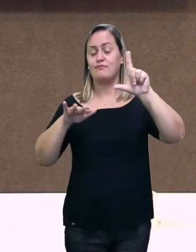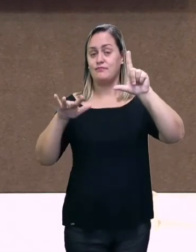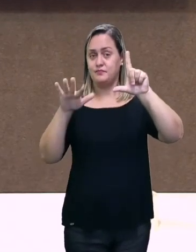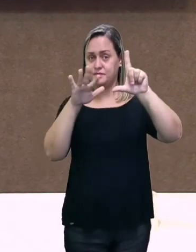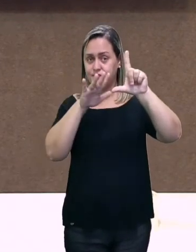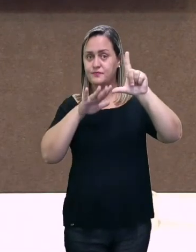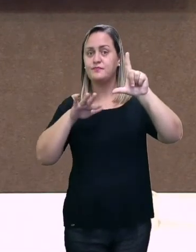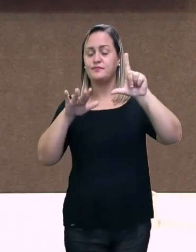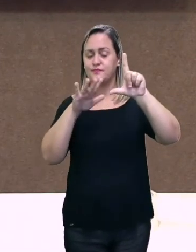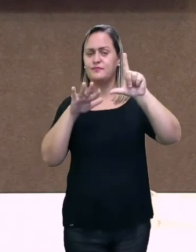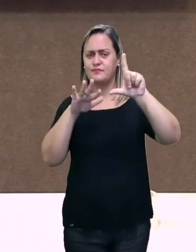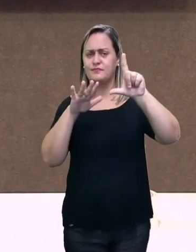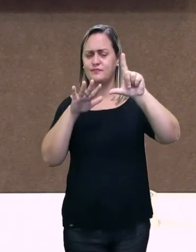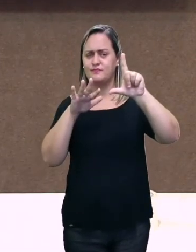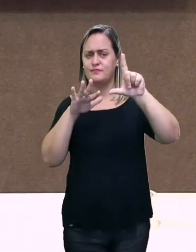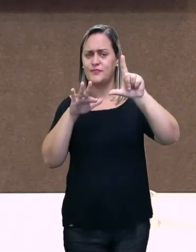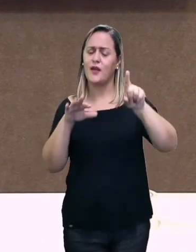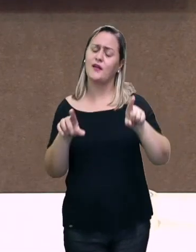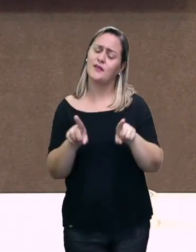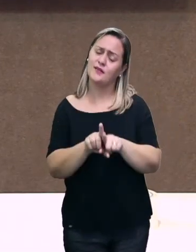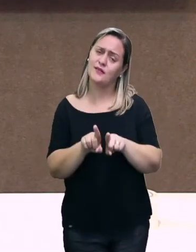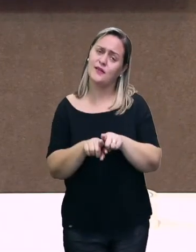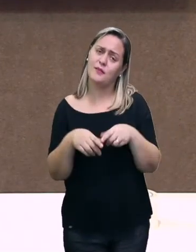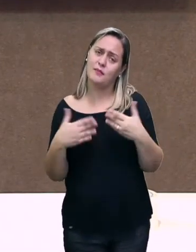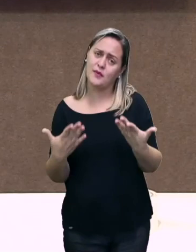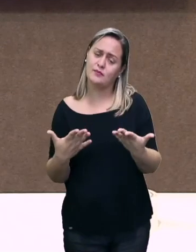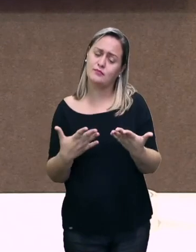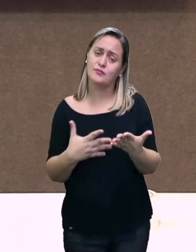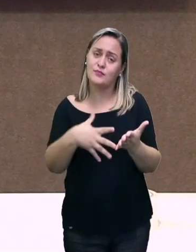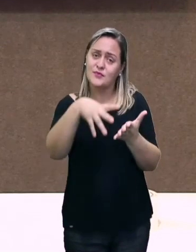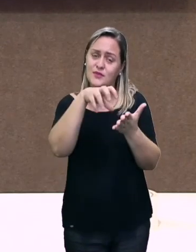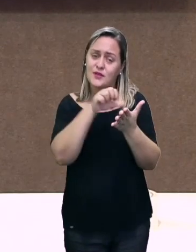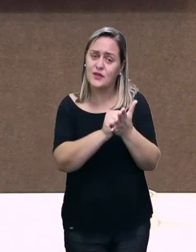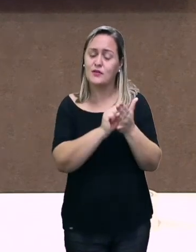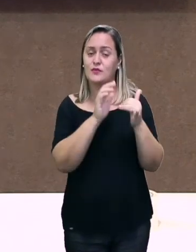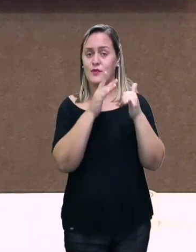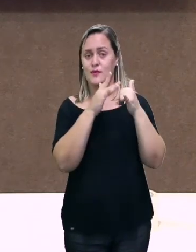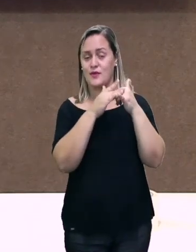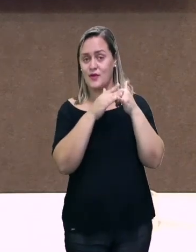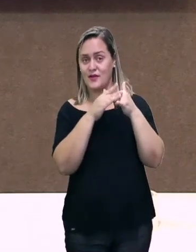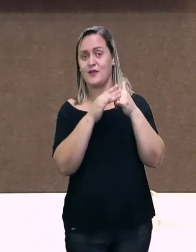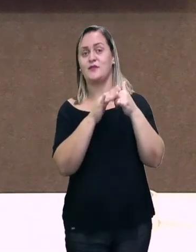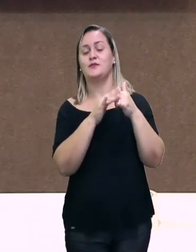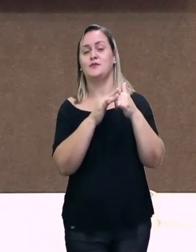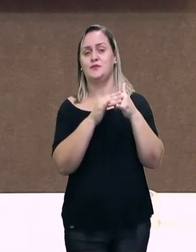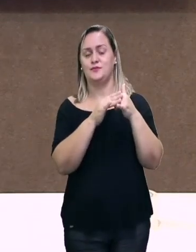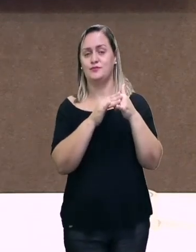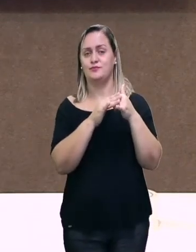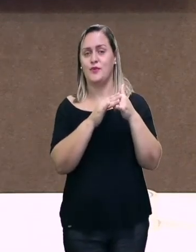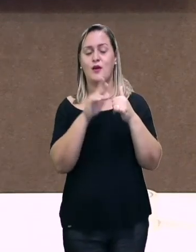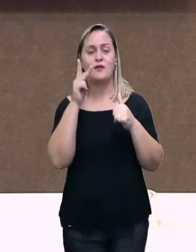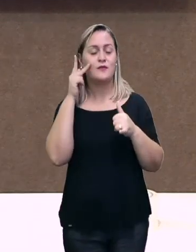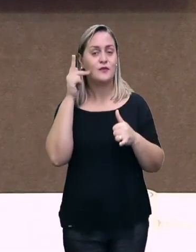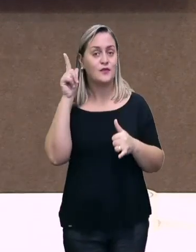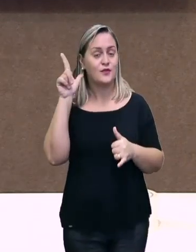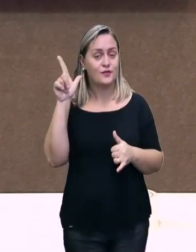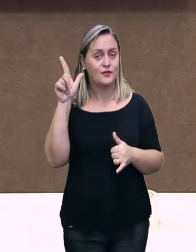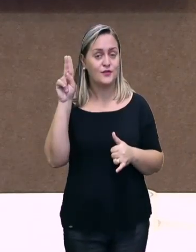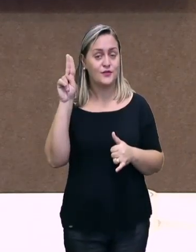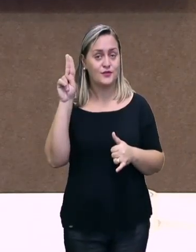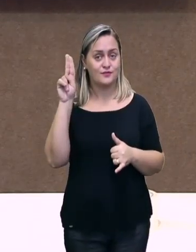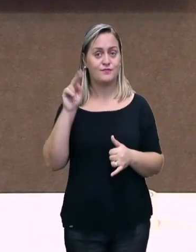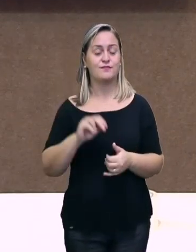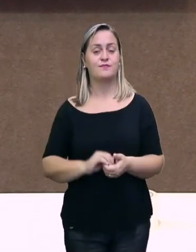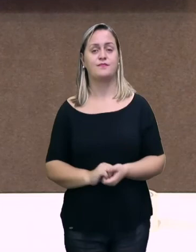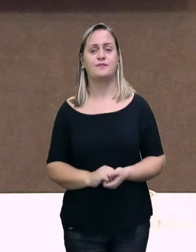no canto da tela e, claro, né, gente, se inscreva em nosso canal do YouTube, SMED GV. Não